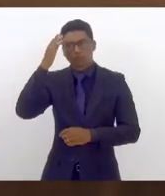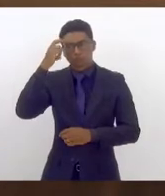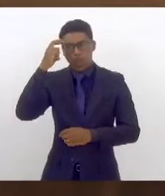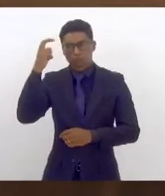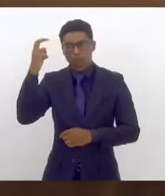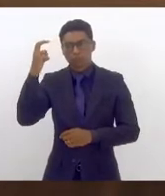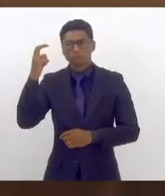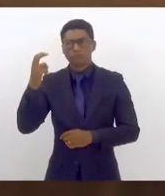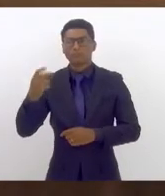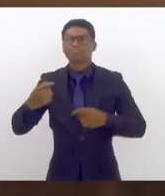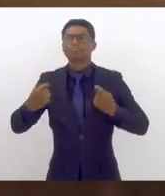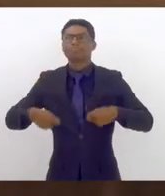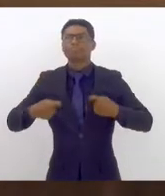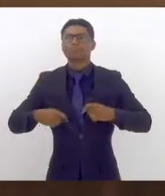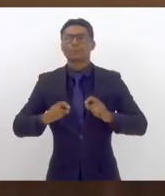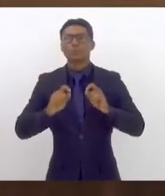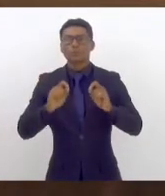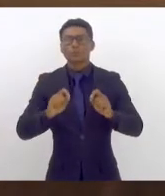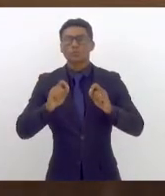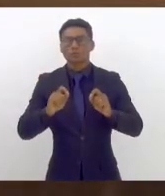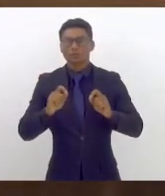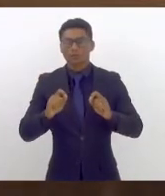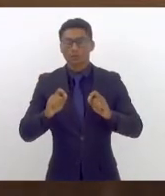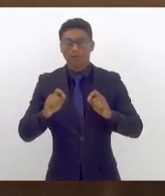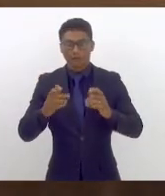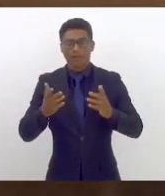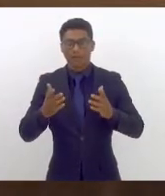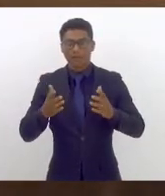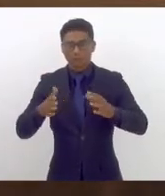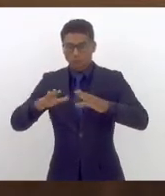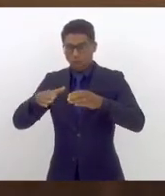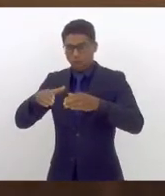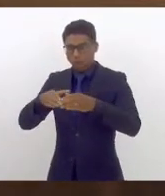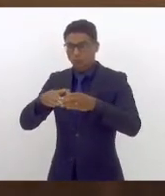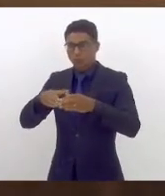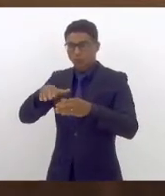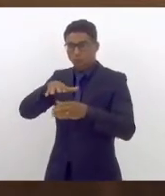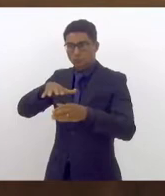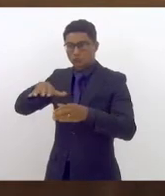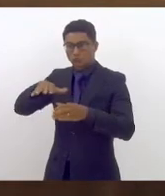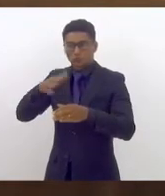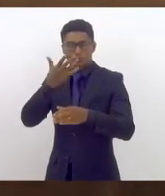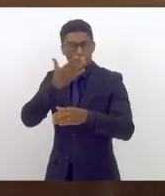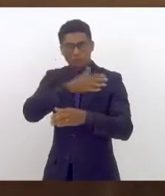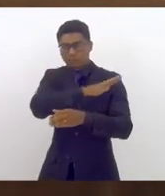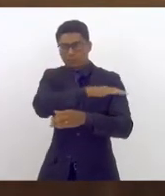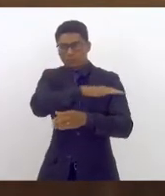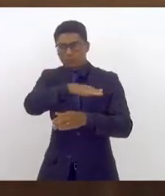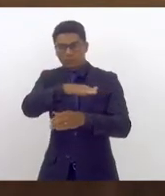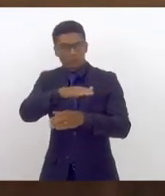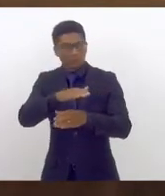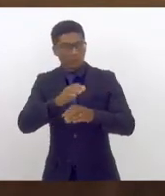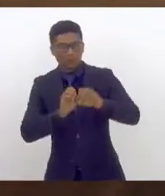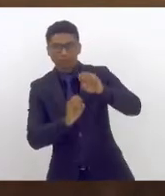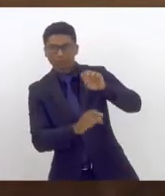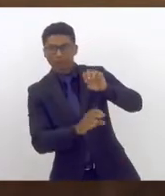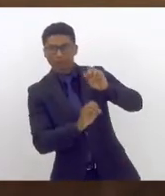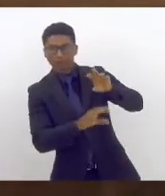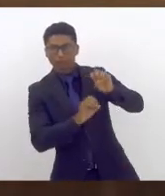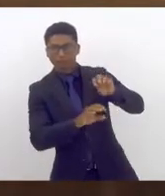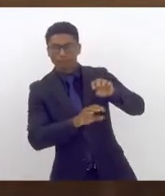uma aldeia inteira para criar uma criança então acho que não só não é os corpo desse projeto obviamente